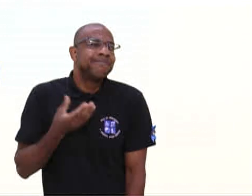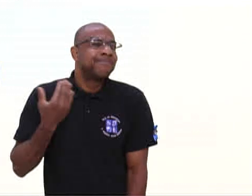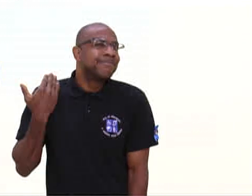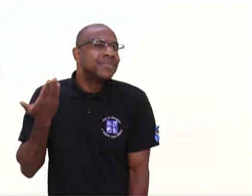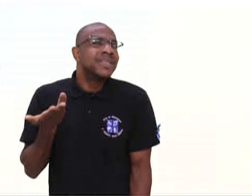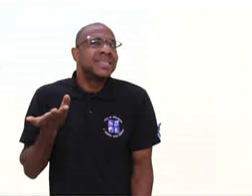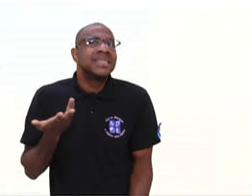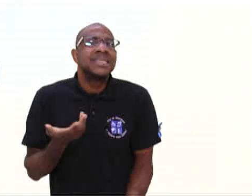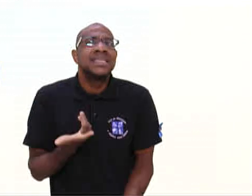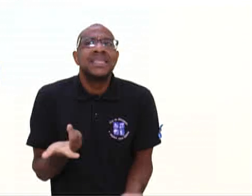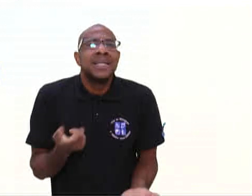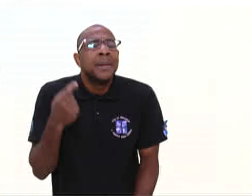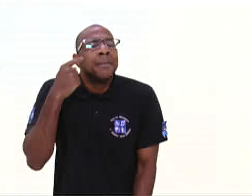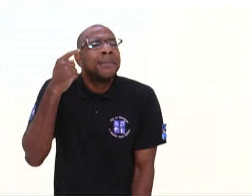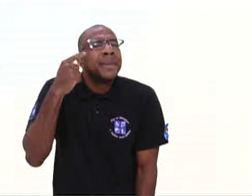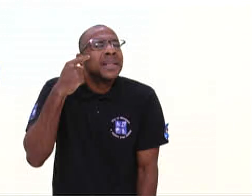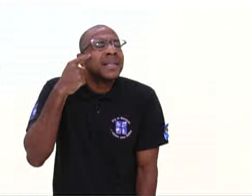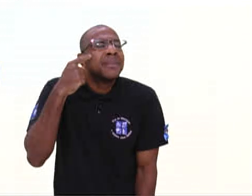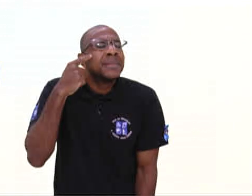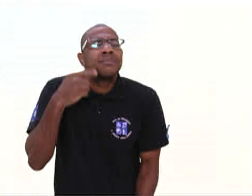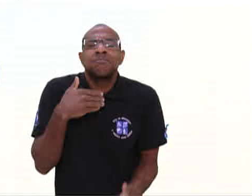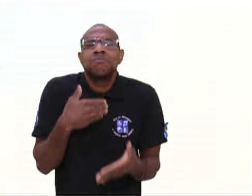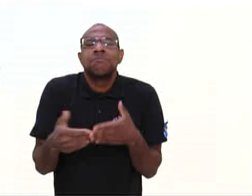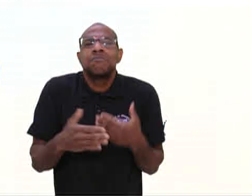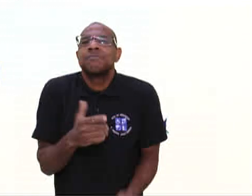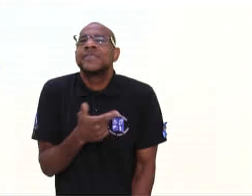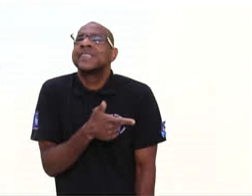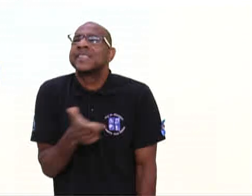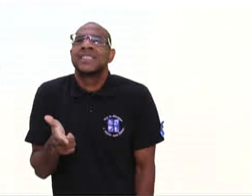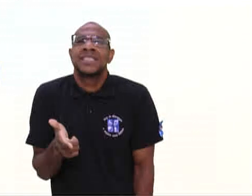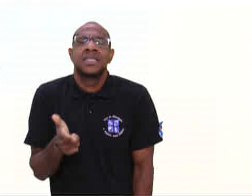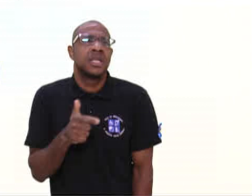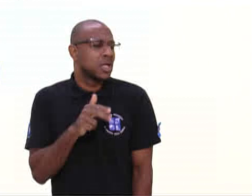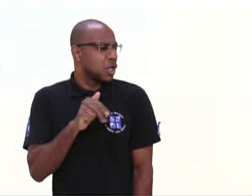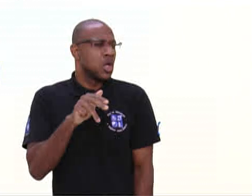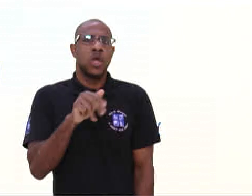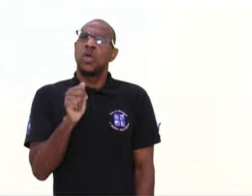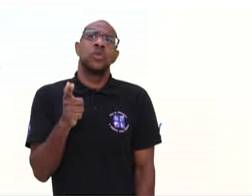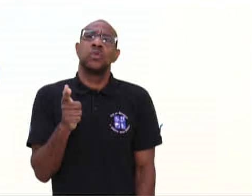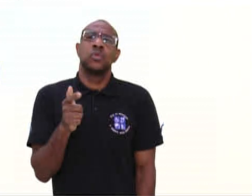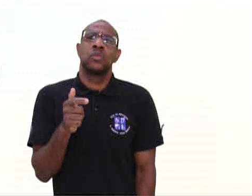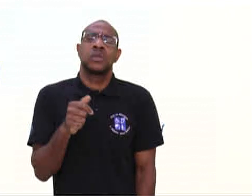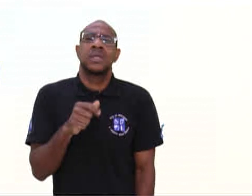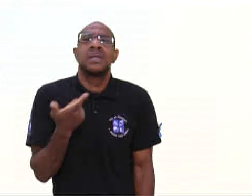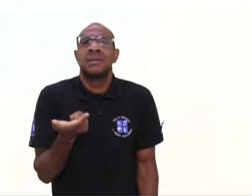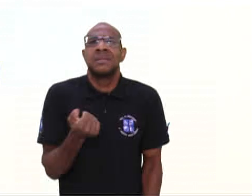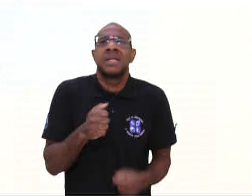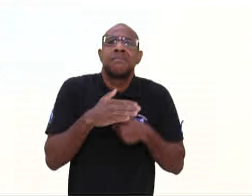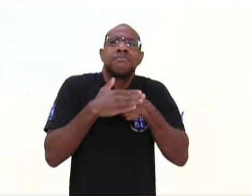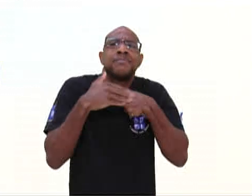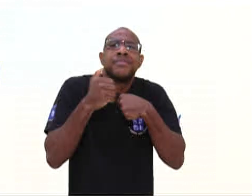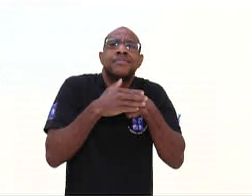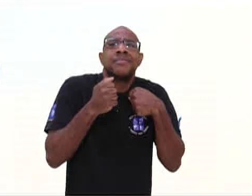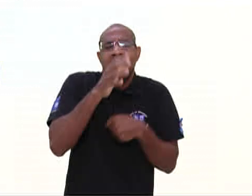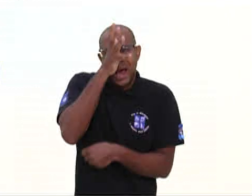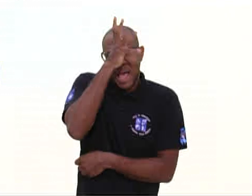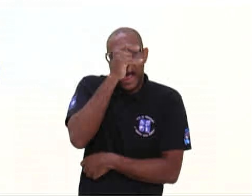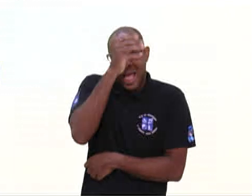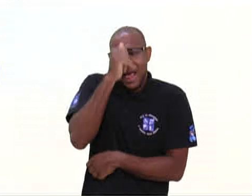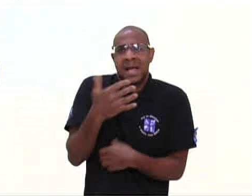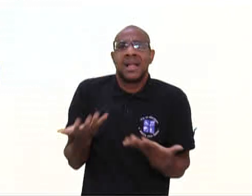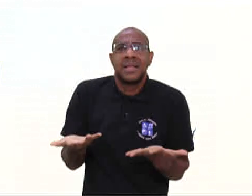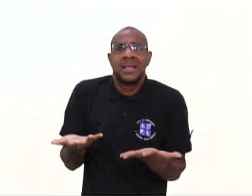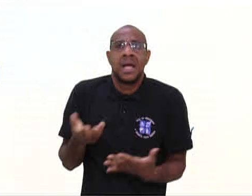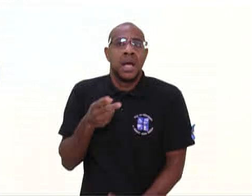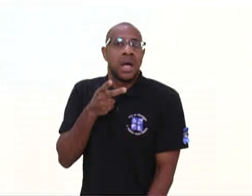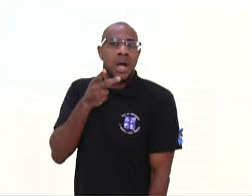sem propriamente um pensamento qualquer. Nunca ninguém acariciou uma cabeça de galinha. O pai, afinal,